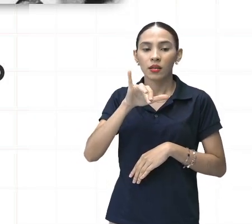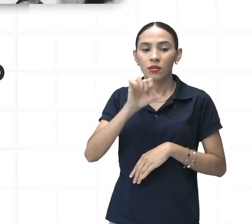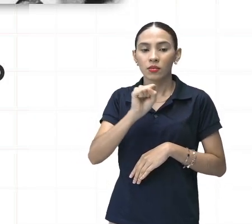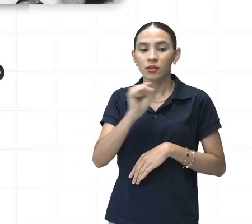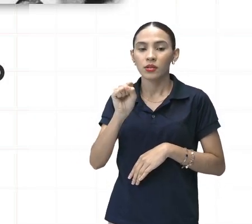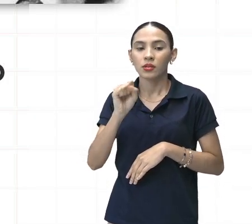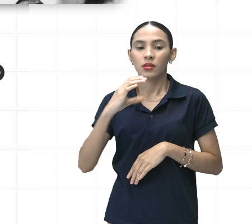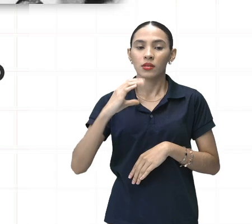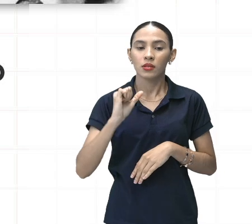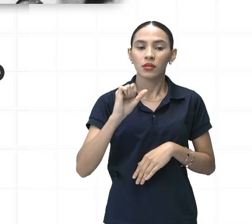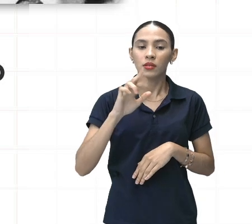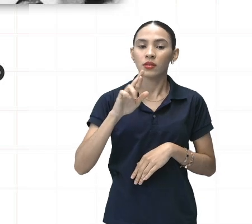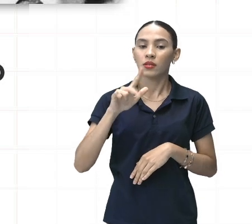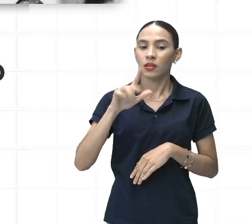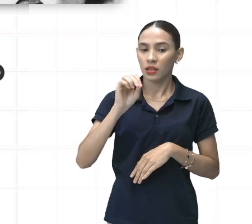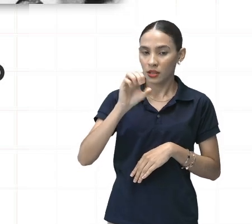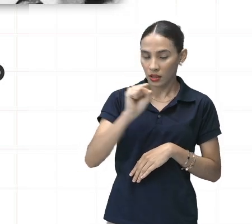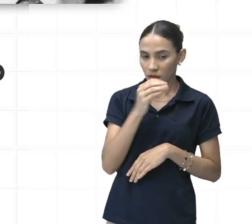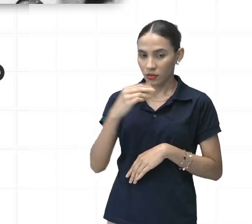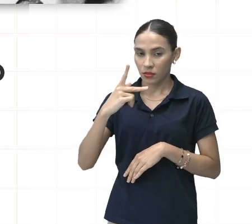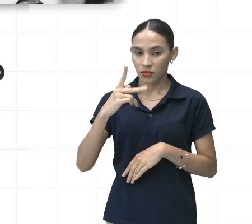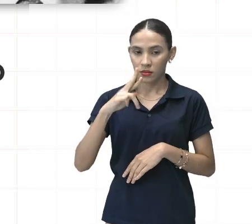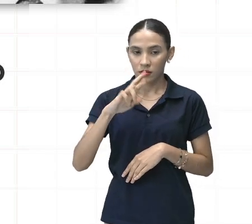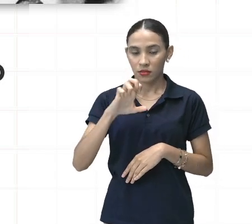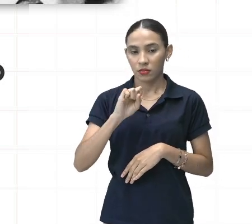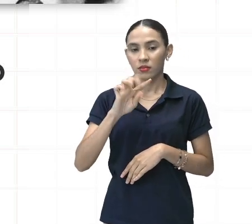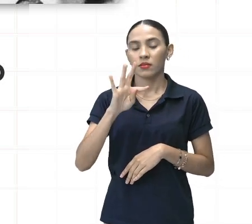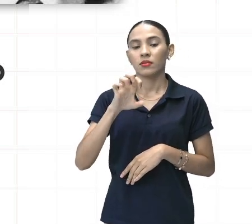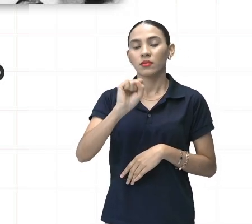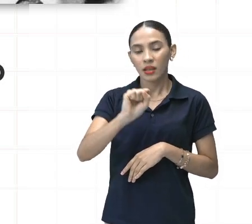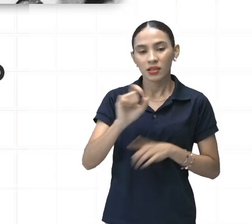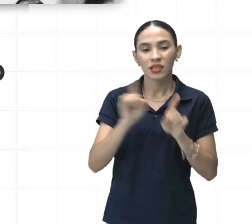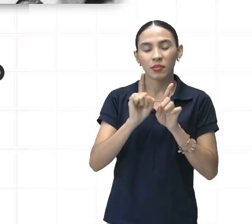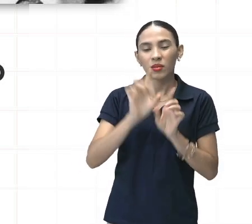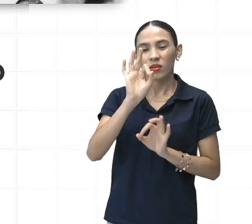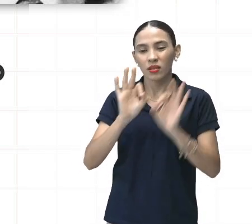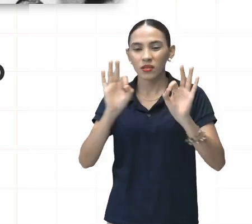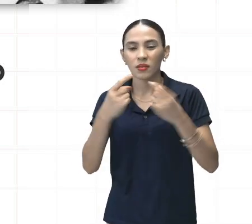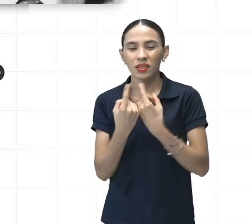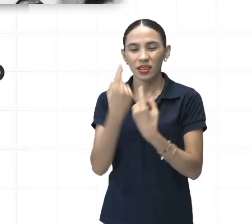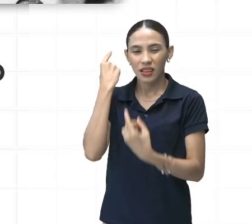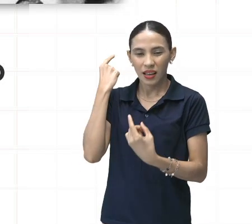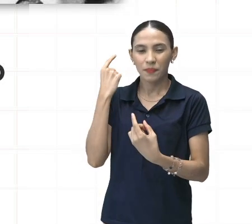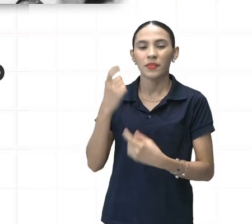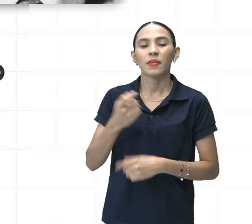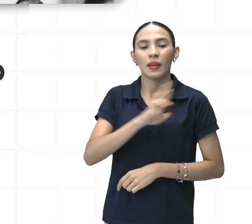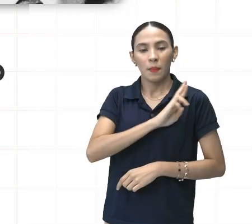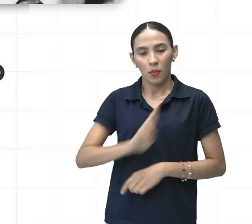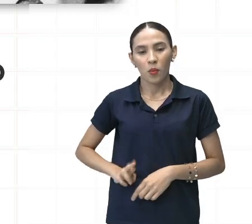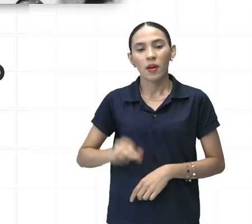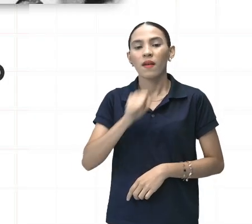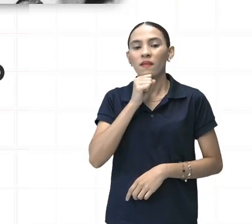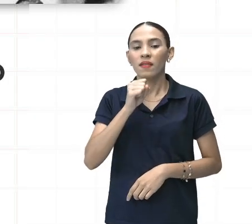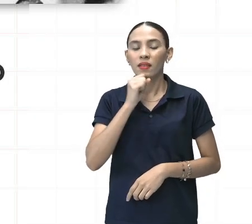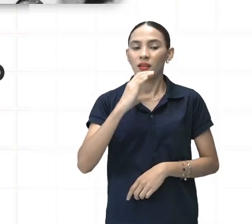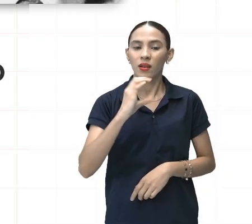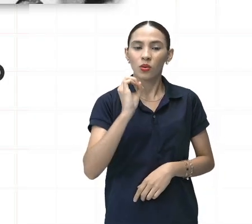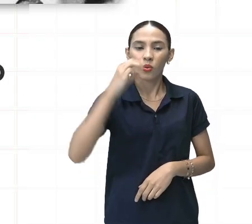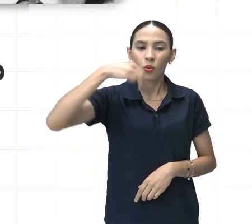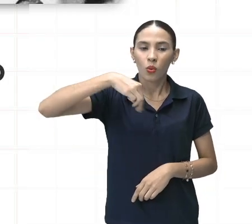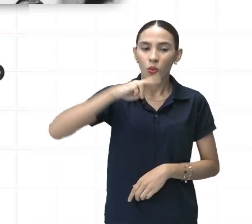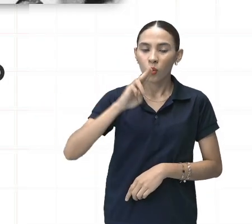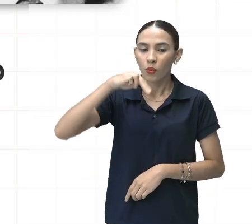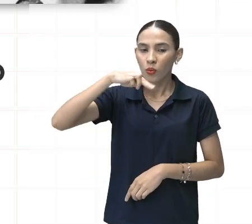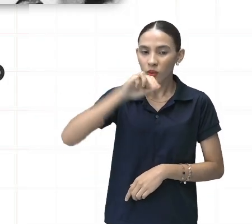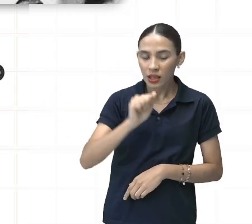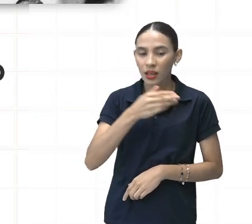Prestes. Inclusive, o próprio Luiz Carlos Prestes organizou, lá na época da República Velha, a chamada Comuna Prestes, que